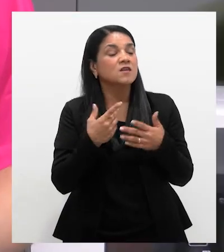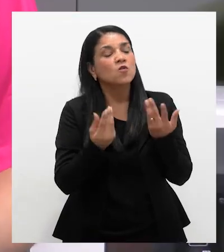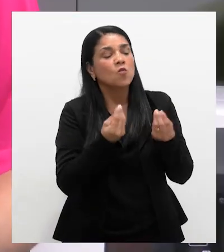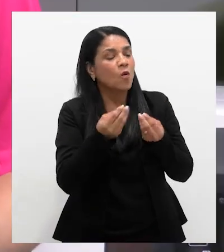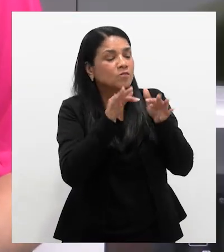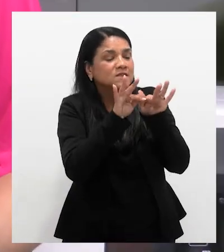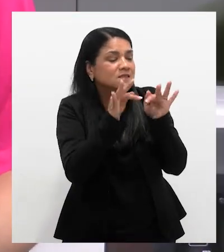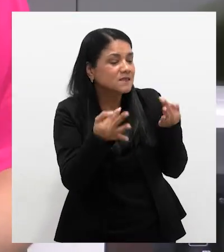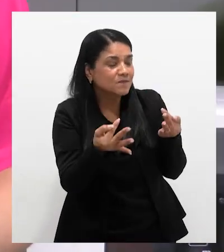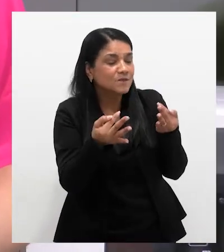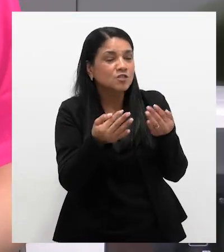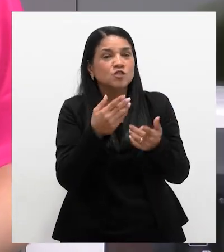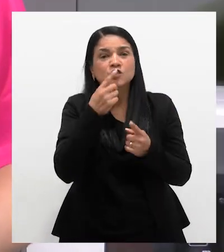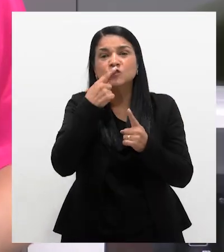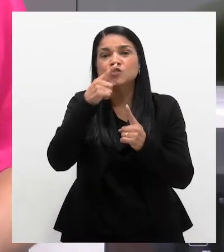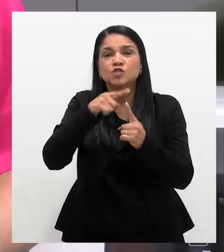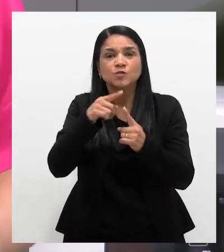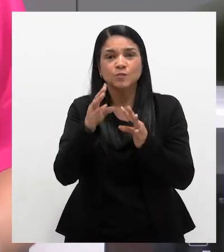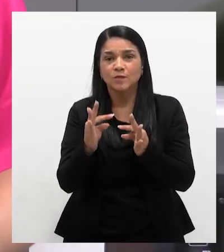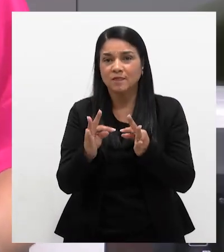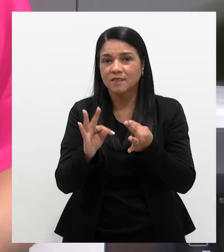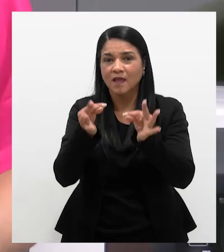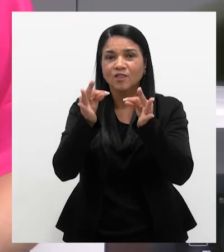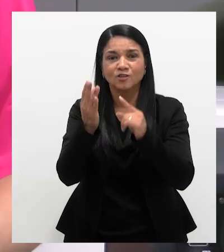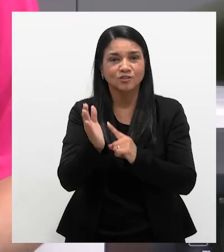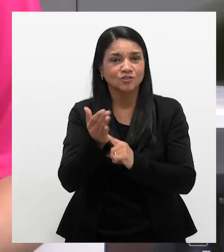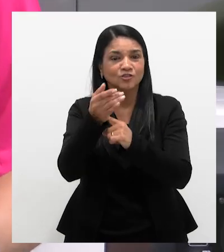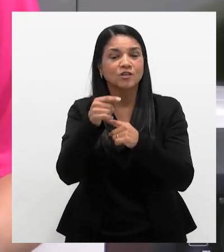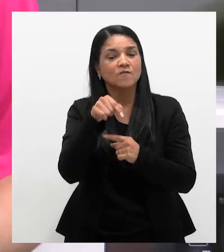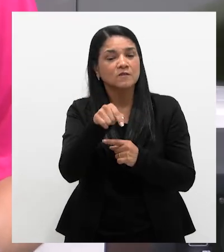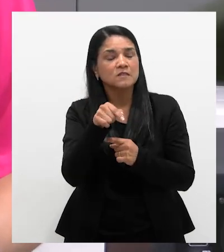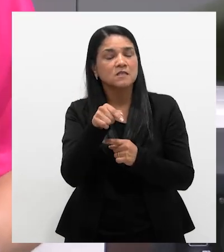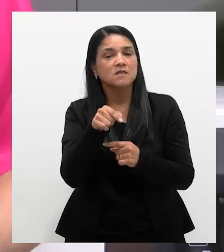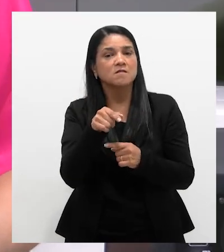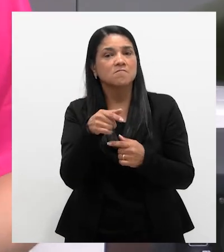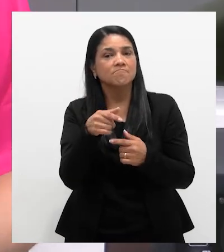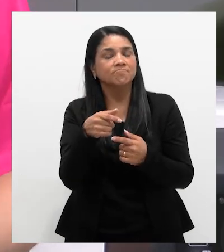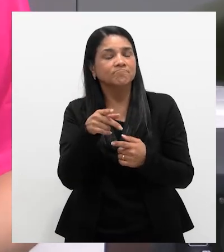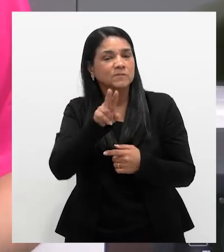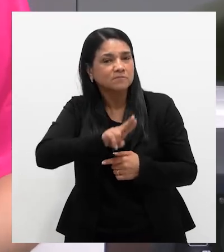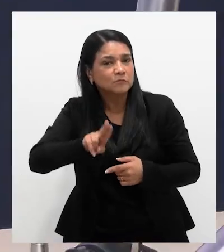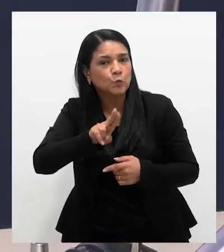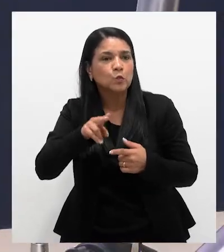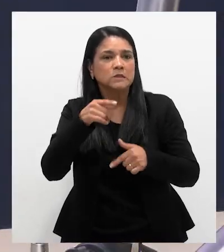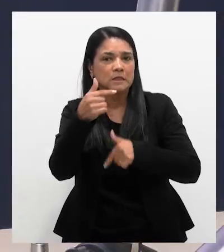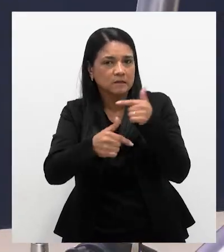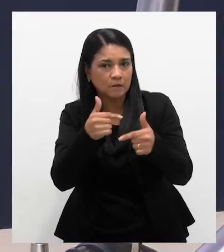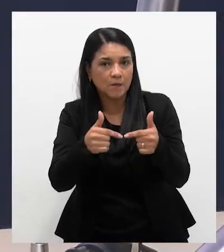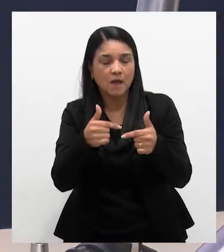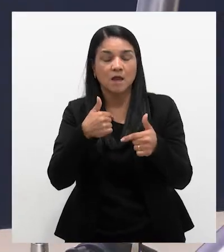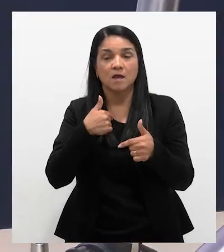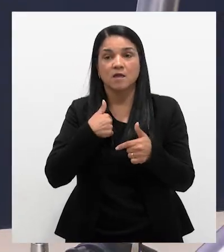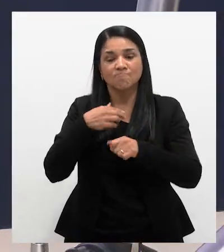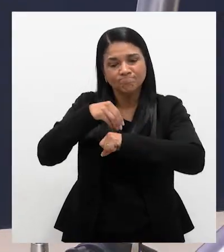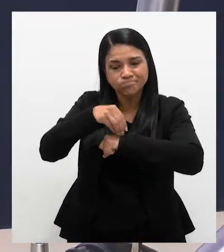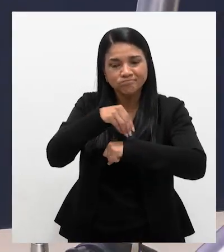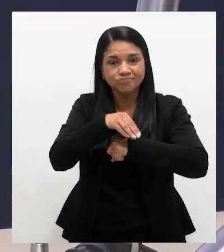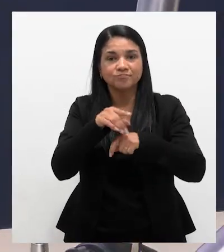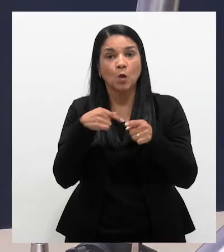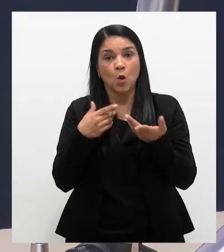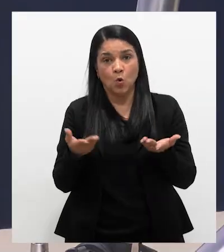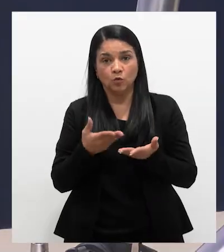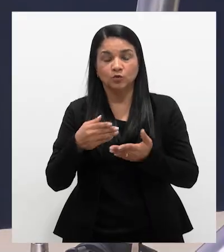pra gente qual é o tipo de tecnologia que você trabalha, aborda e compartilha com os seus. Sim, Hoje em dia eu trabalho